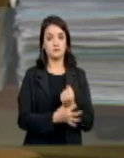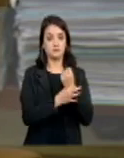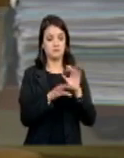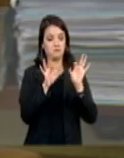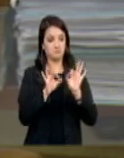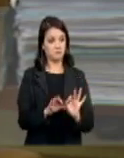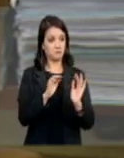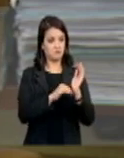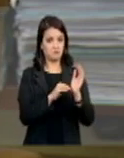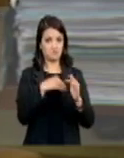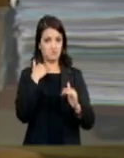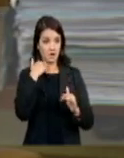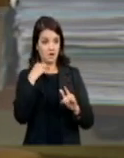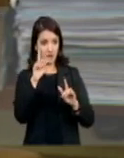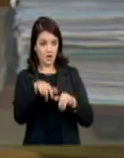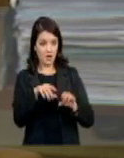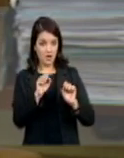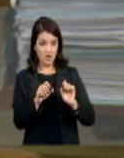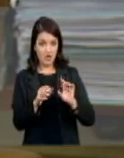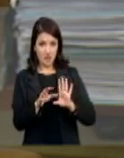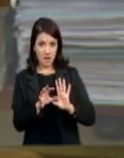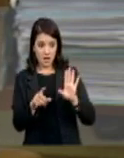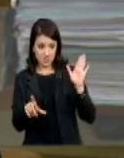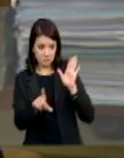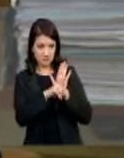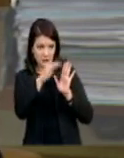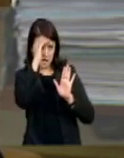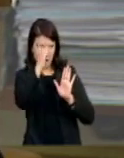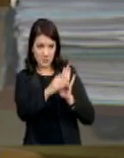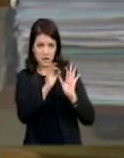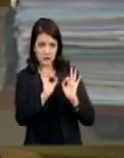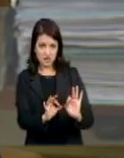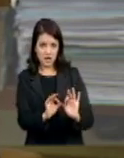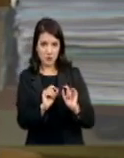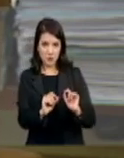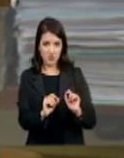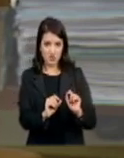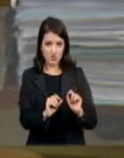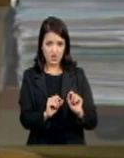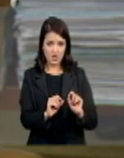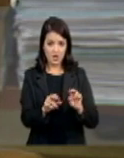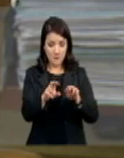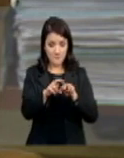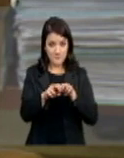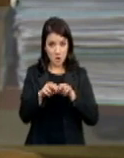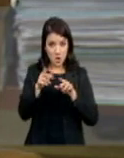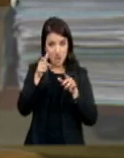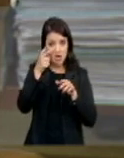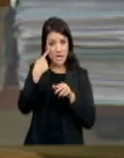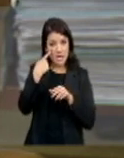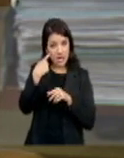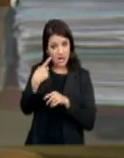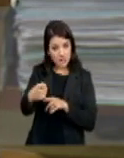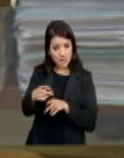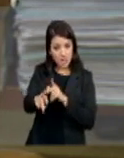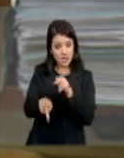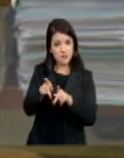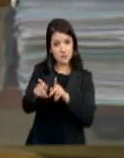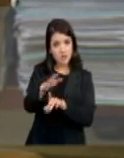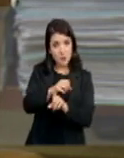torna se licitou a afastar em favor do interesse público mediante ordem